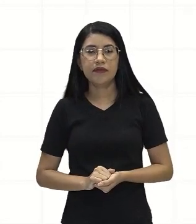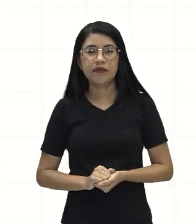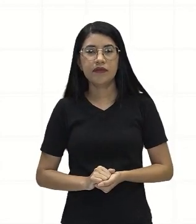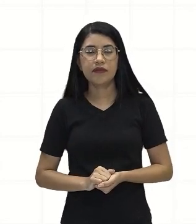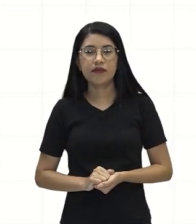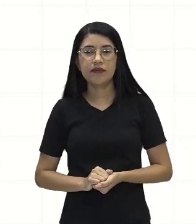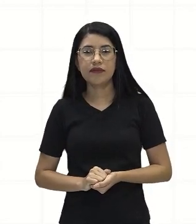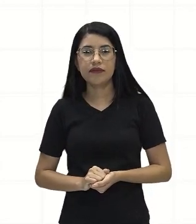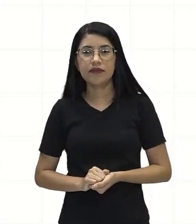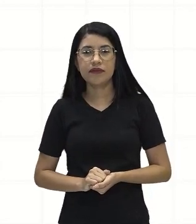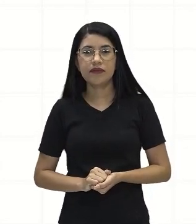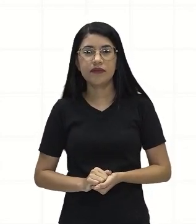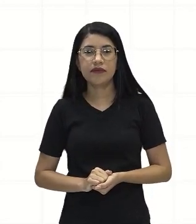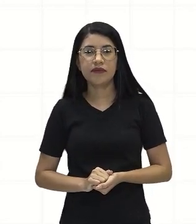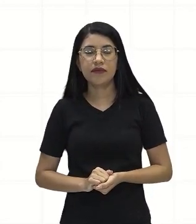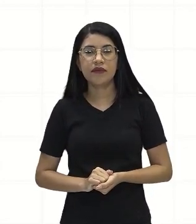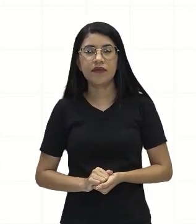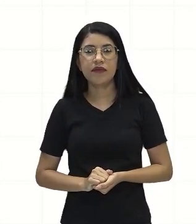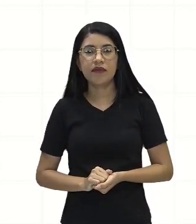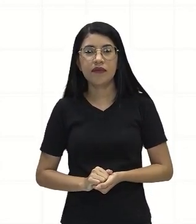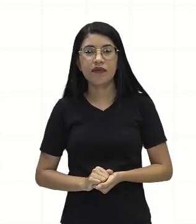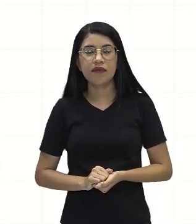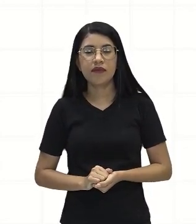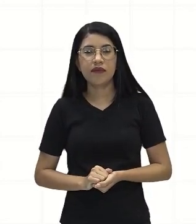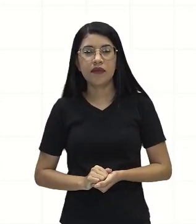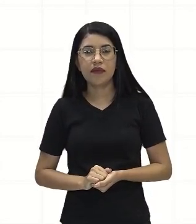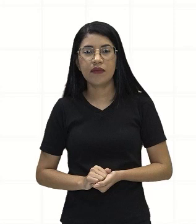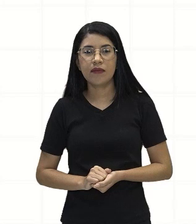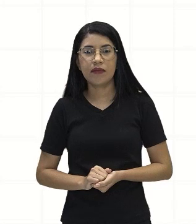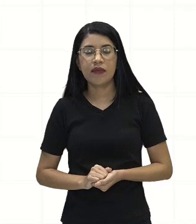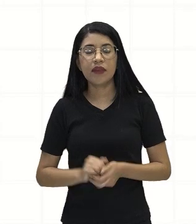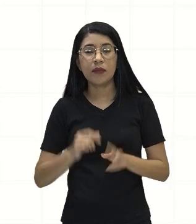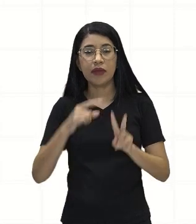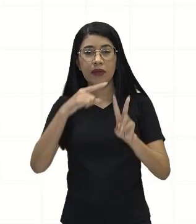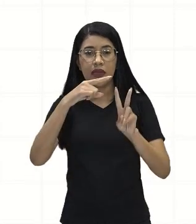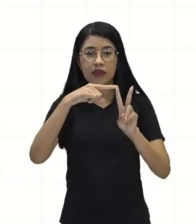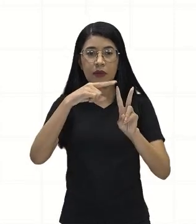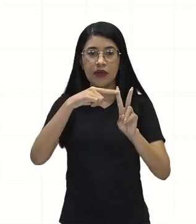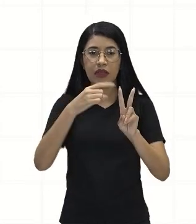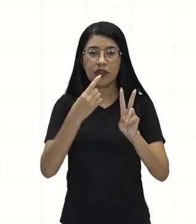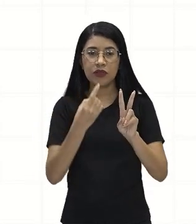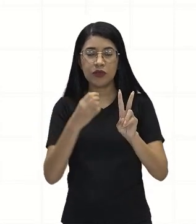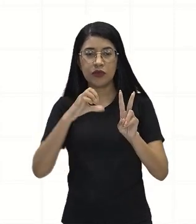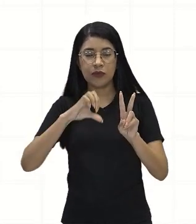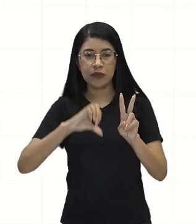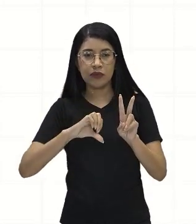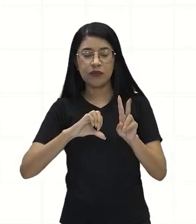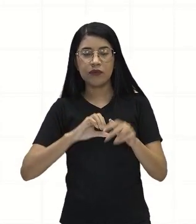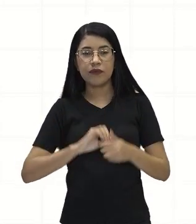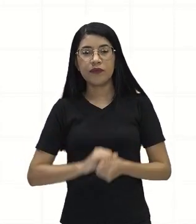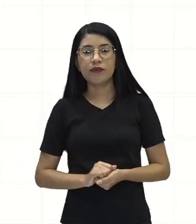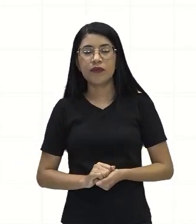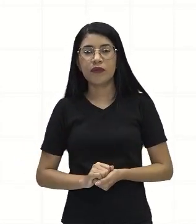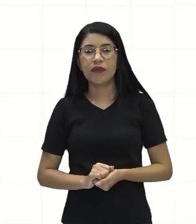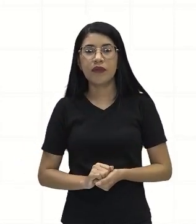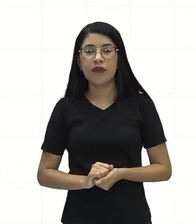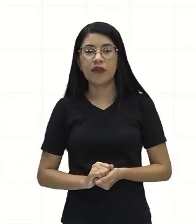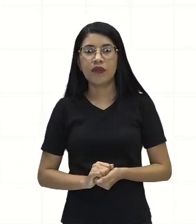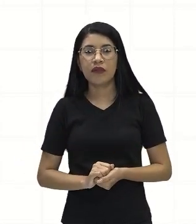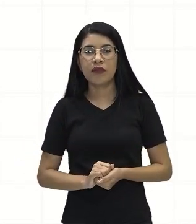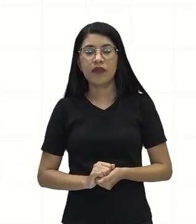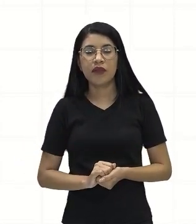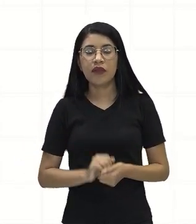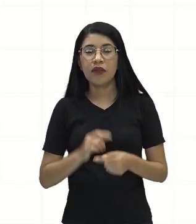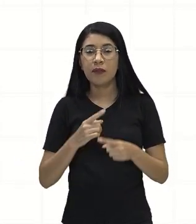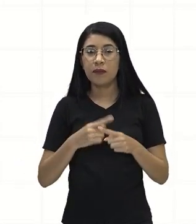temos a raiz quadrada de 1 sobre 9. Ora, por que a raiz quadrada